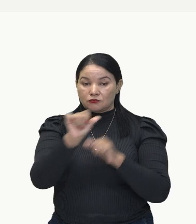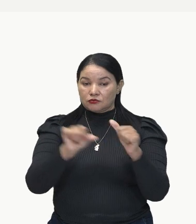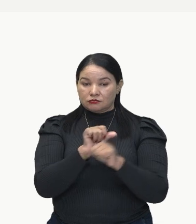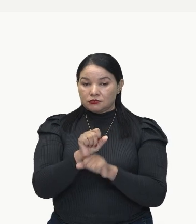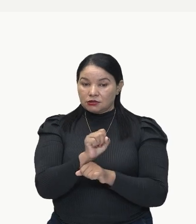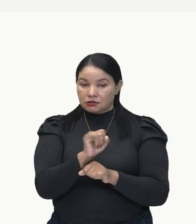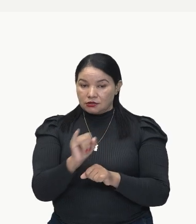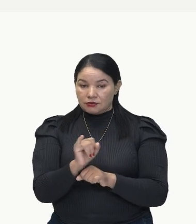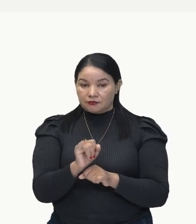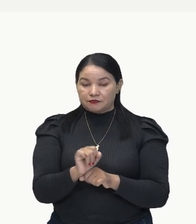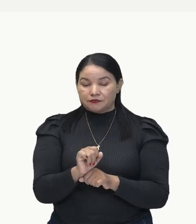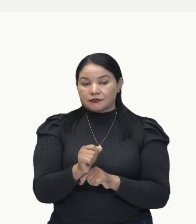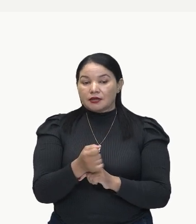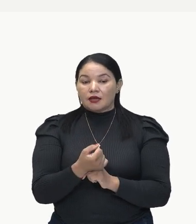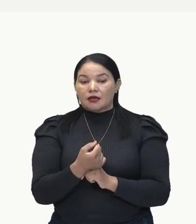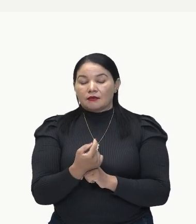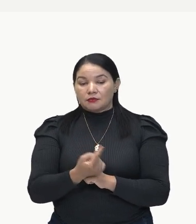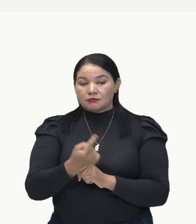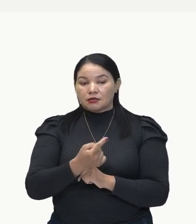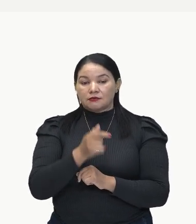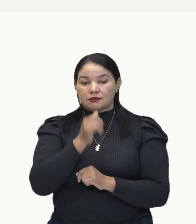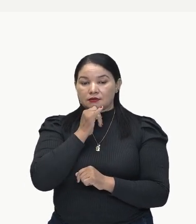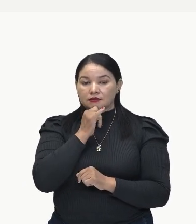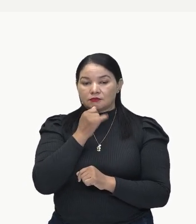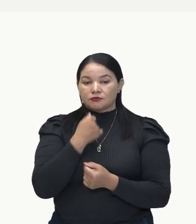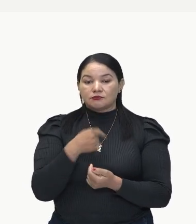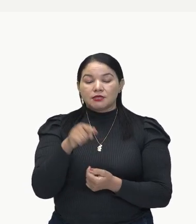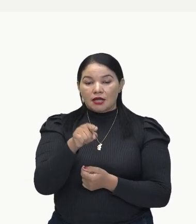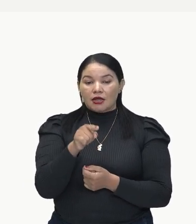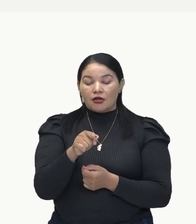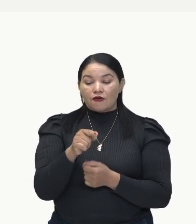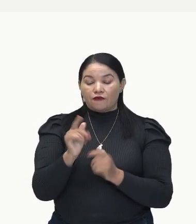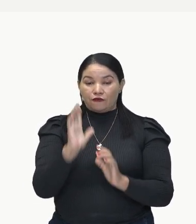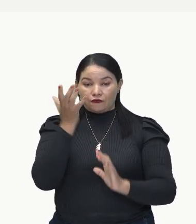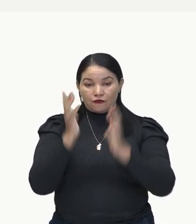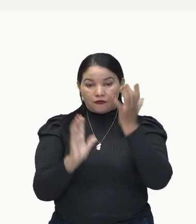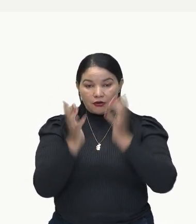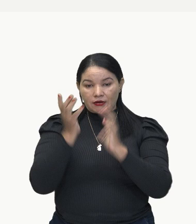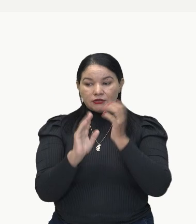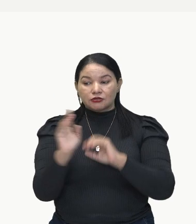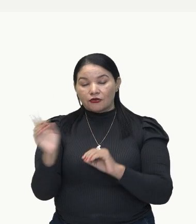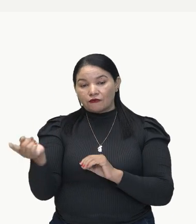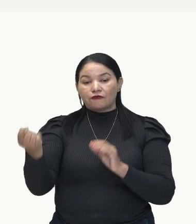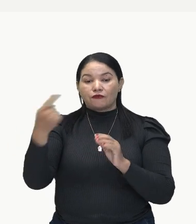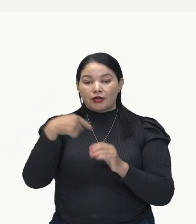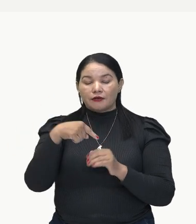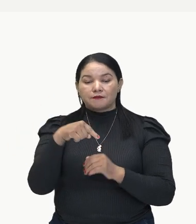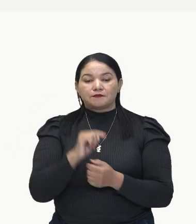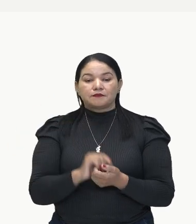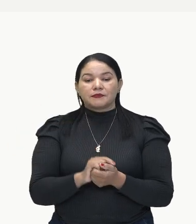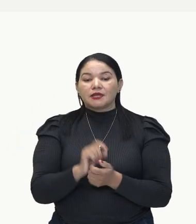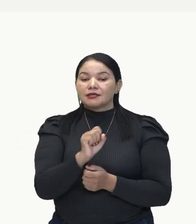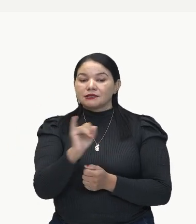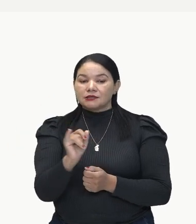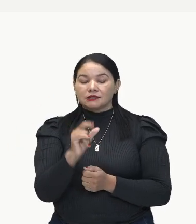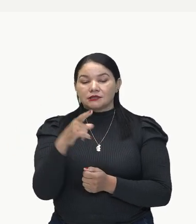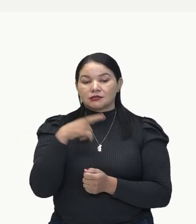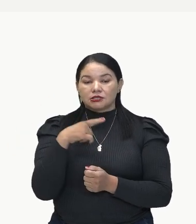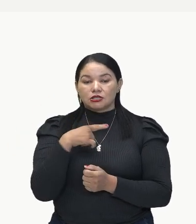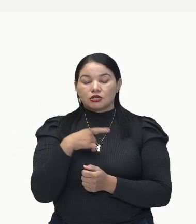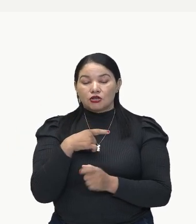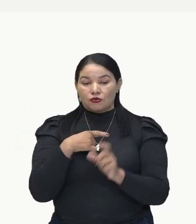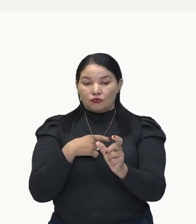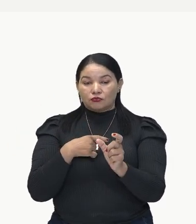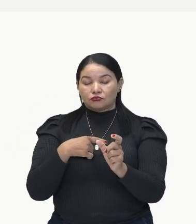ele vem à festa, eu tenho aí uma afirmação. Só que se eu coloco o meu advérbio de dúvida, eu